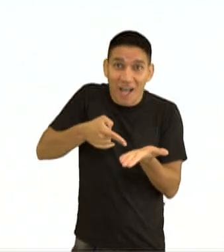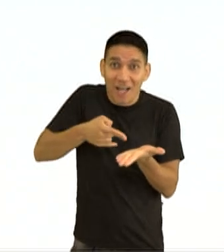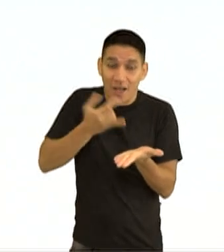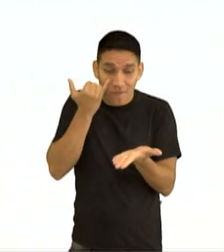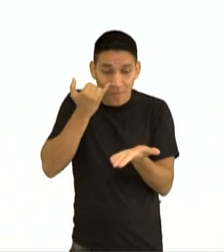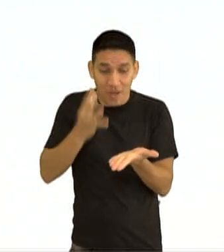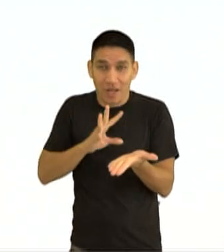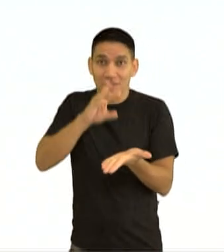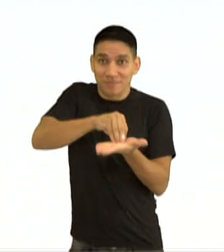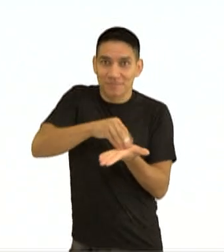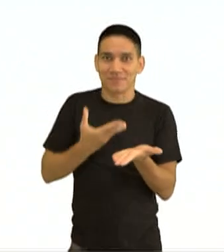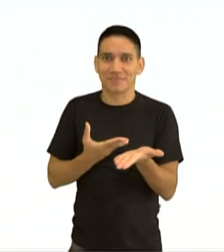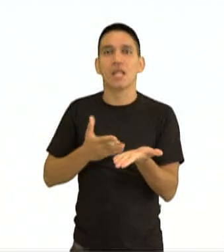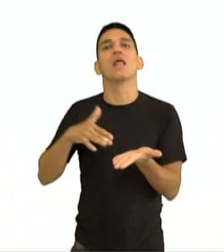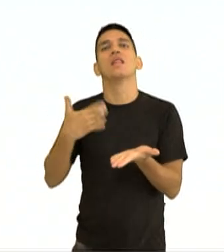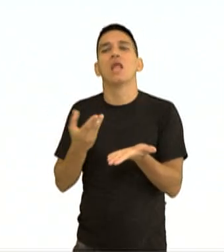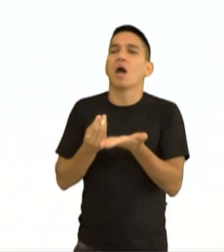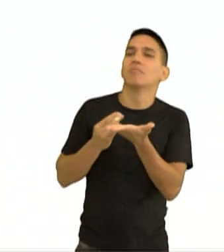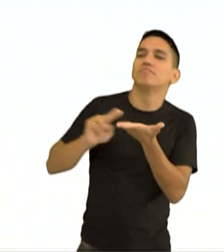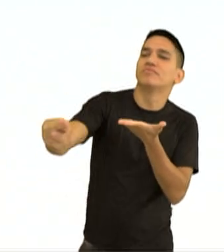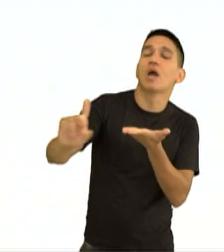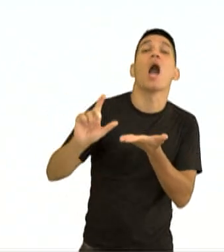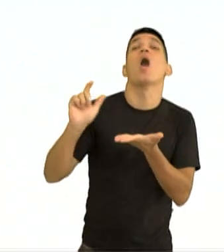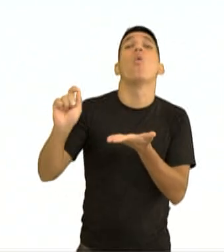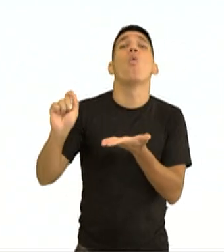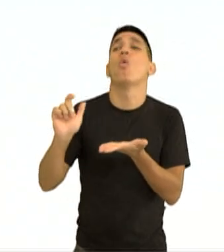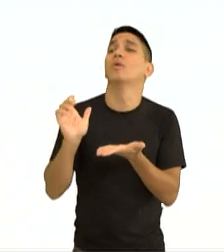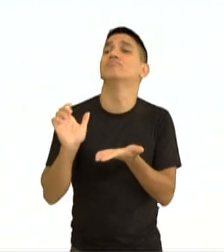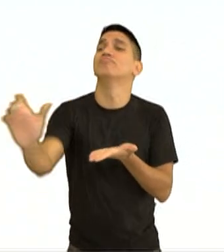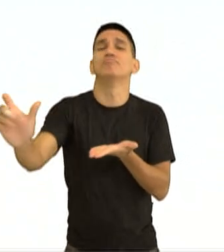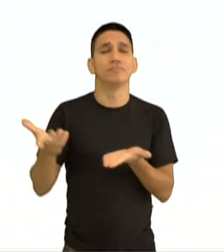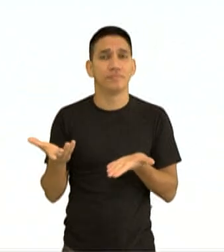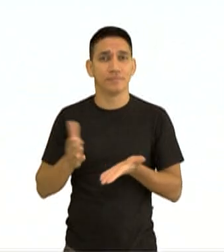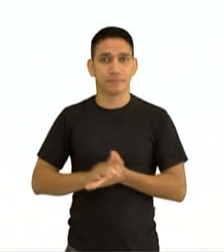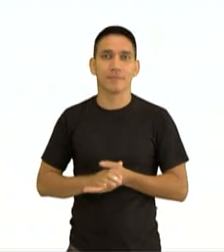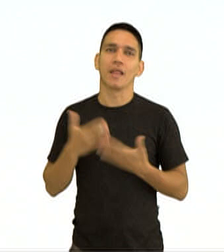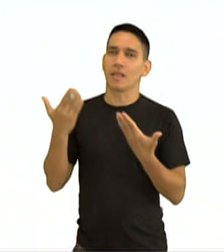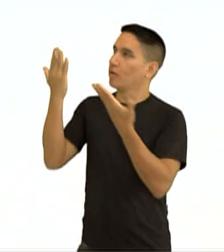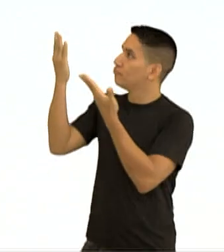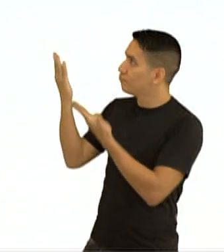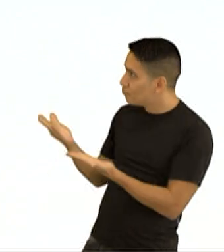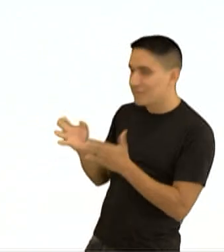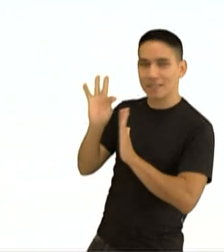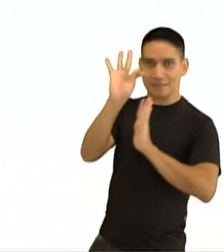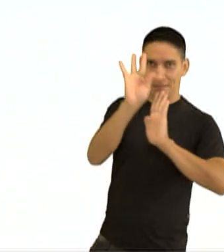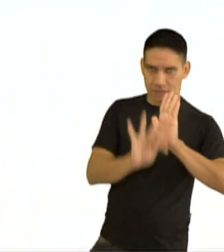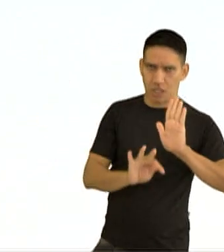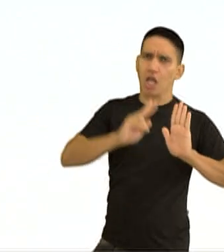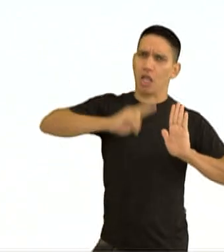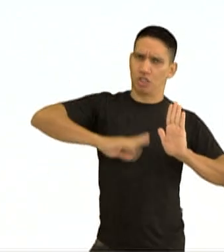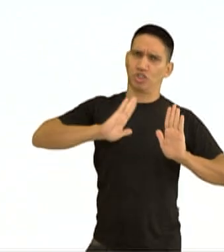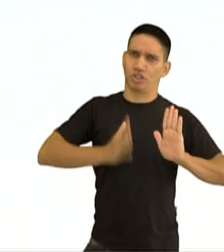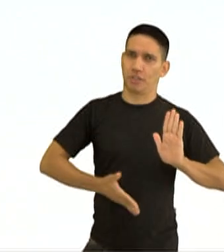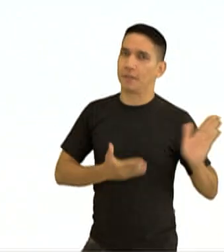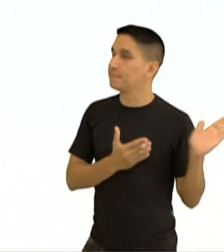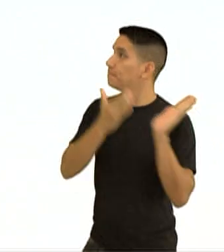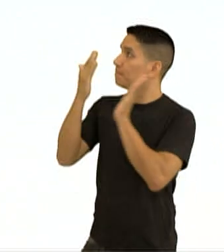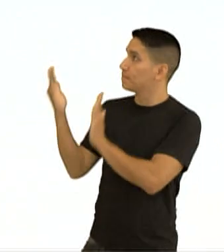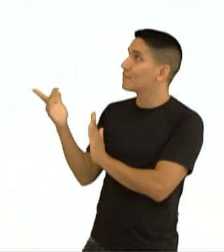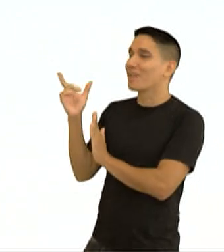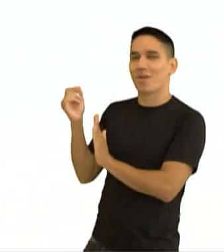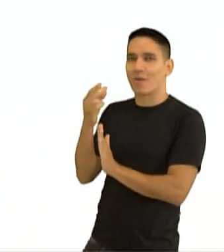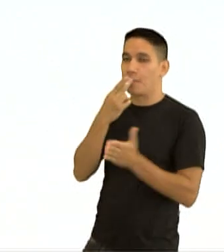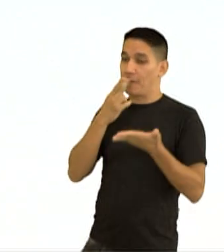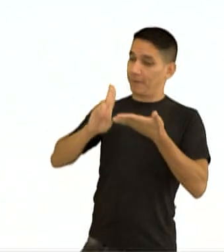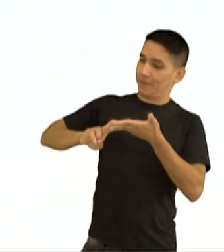observem para aonde a pessoa está encaminhando. Nós temos aqui, então, o nosso texto, que a gente já leu, o